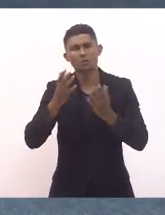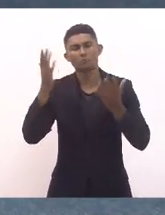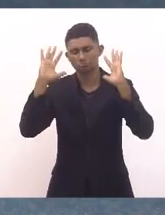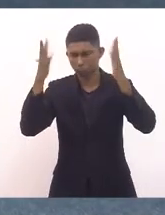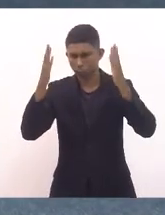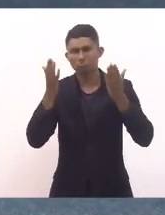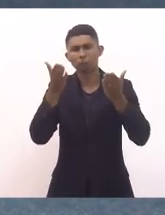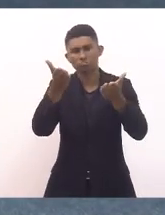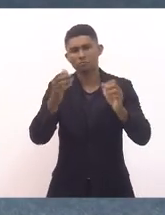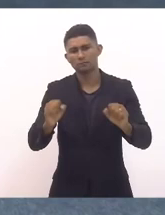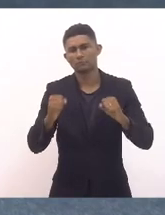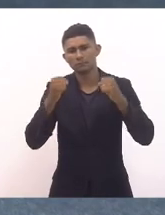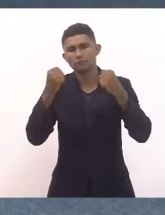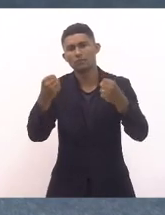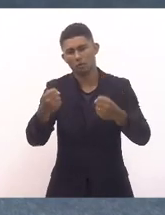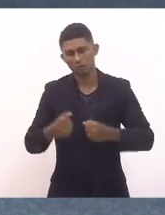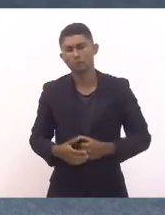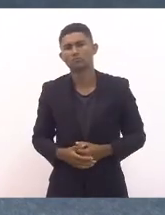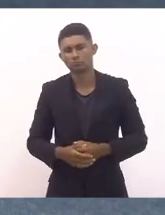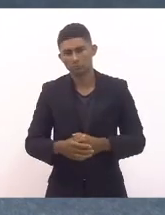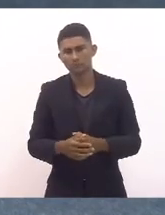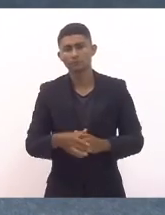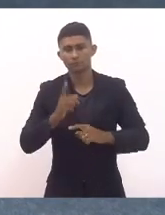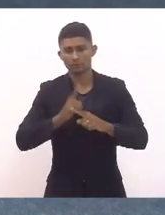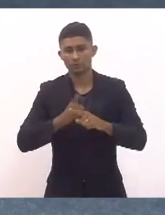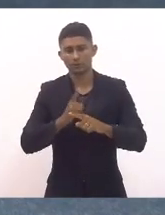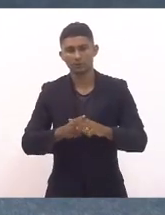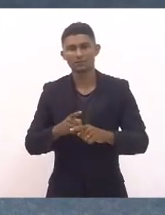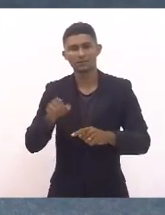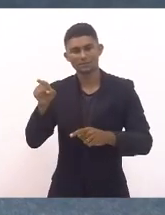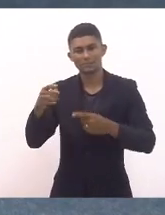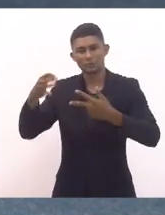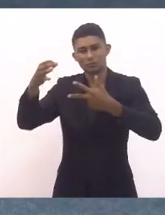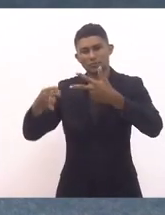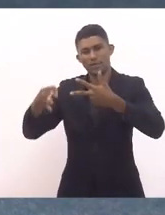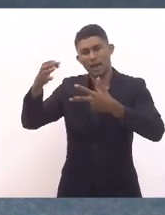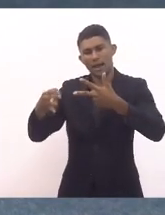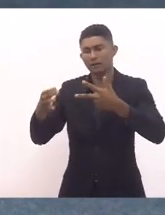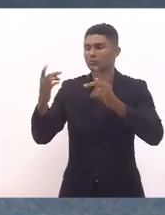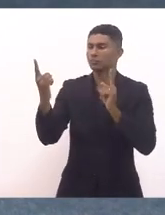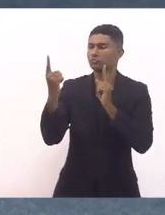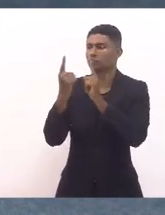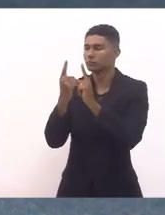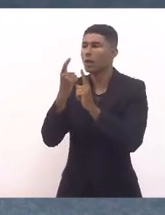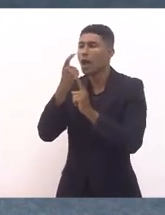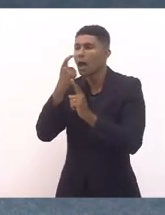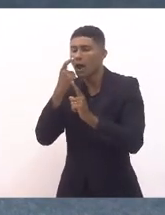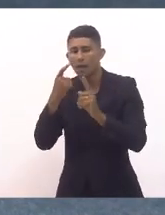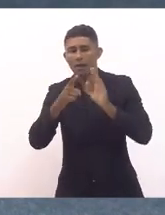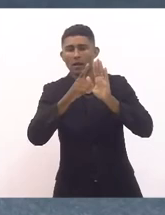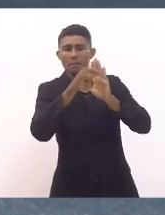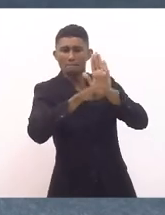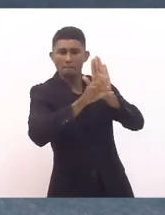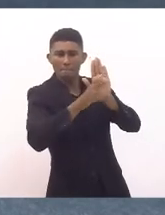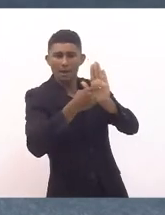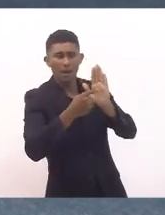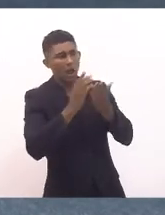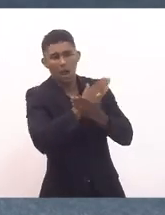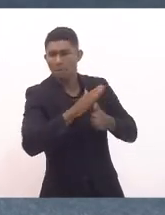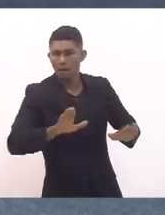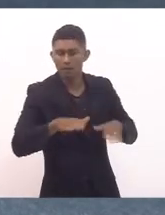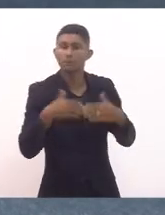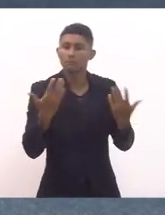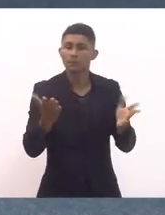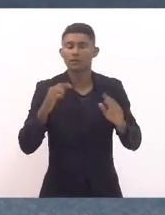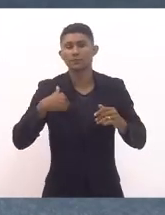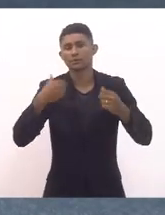Parabenizo o seu esforço de ir ao judiciário tentar acabar com essa aberração, mas lhe dou aqui